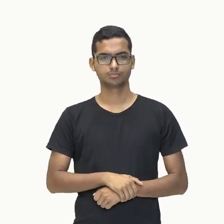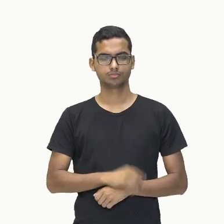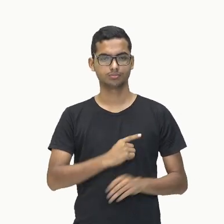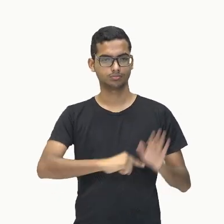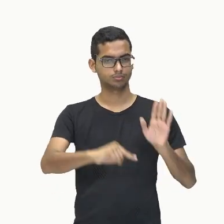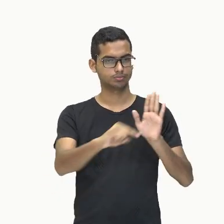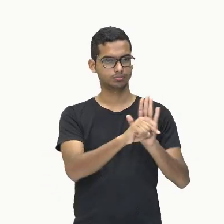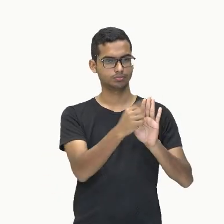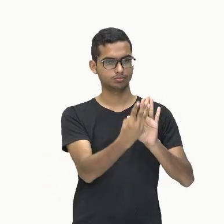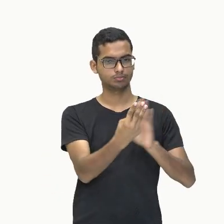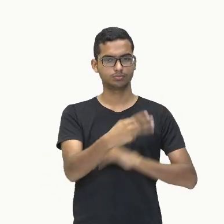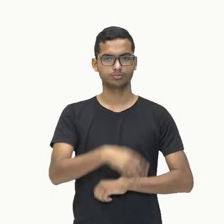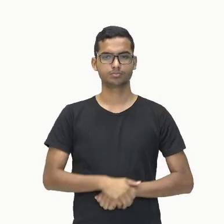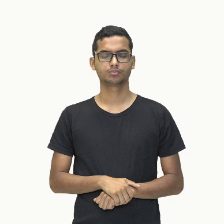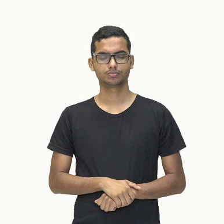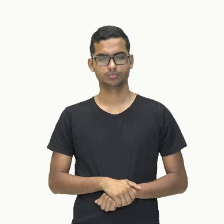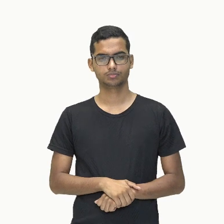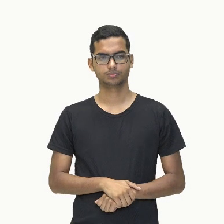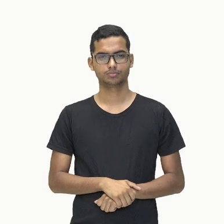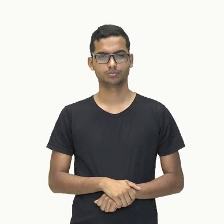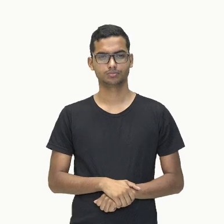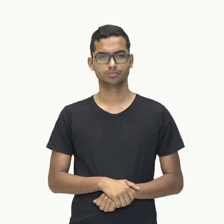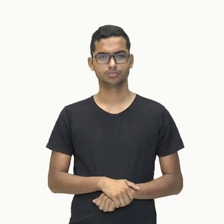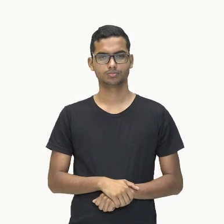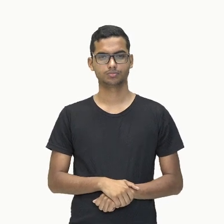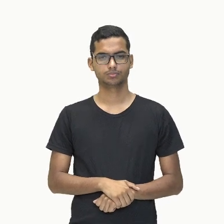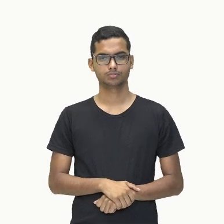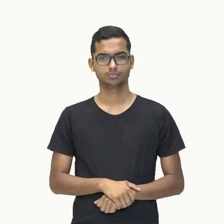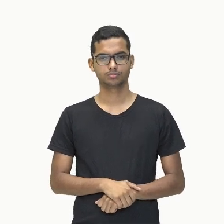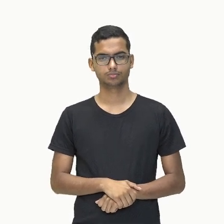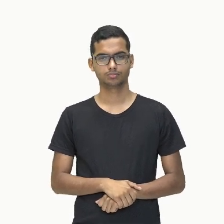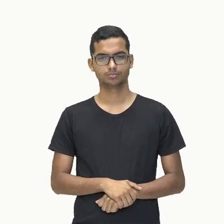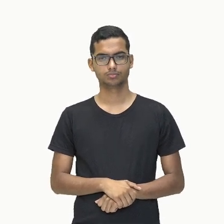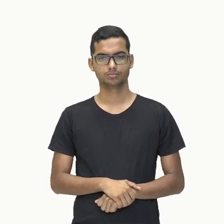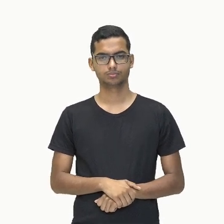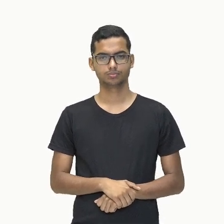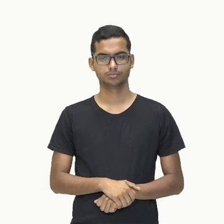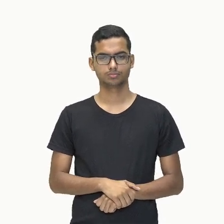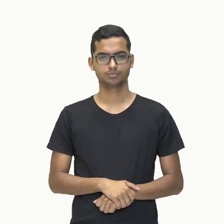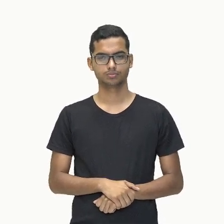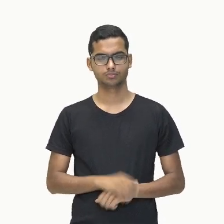Menos 3. Então, aqui no final ainda vem menos 3, ó.